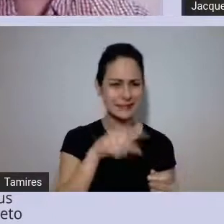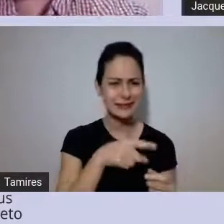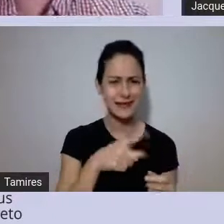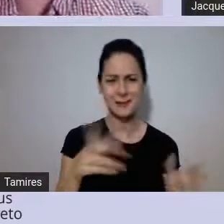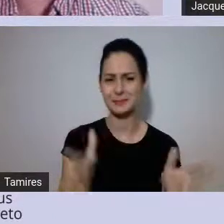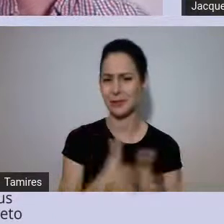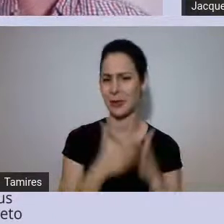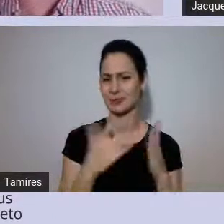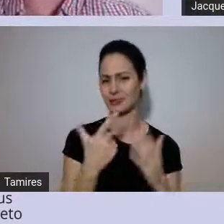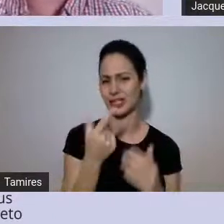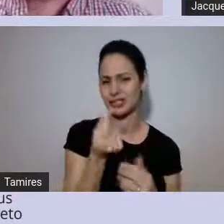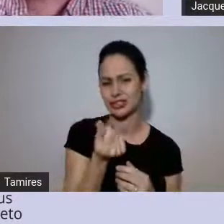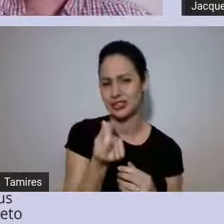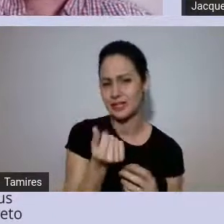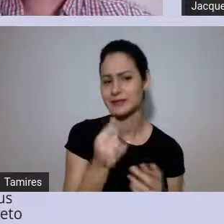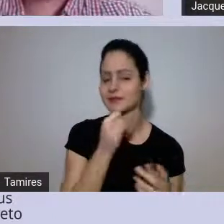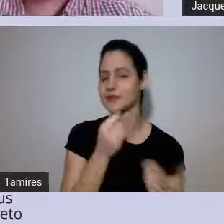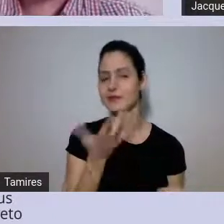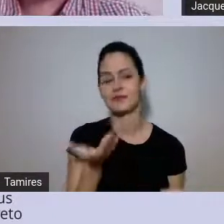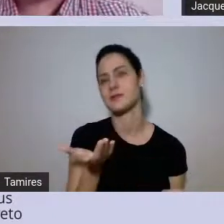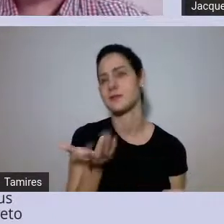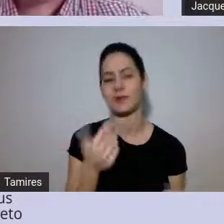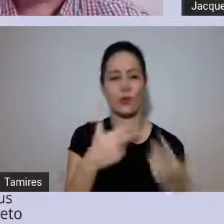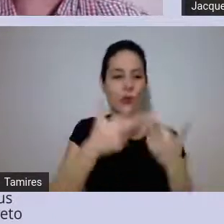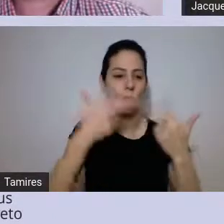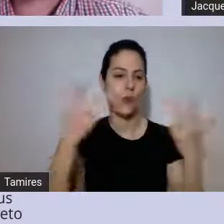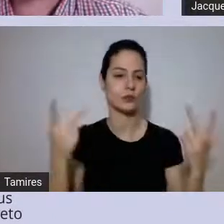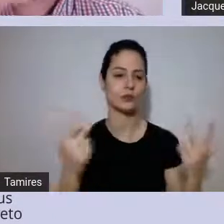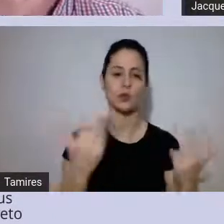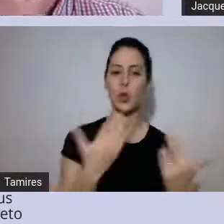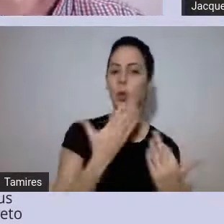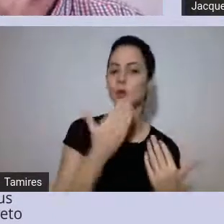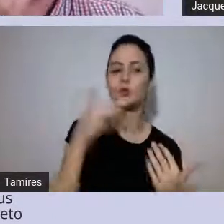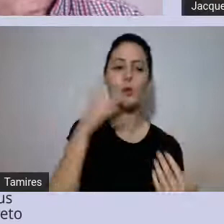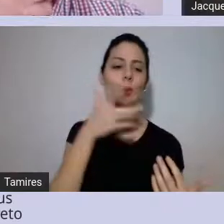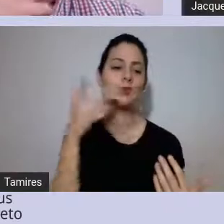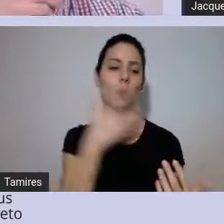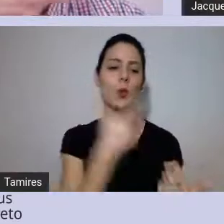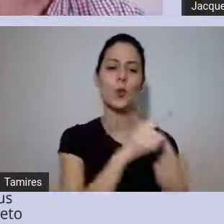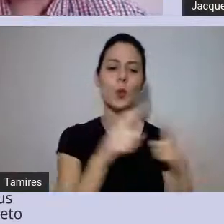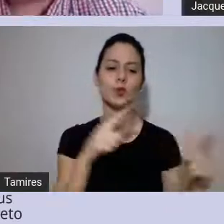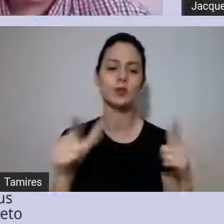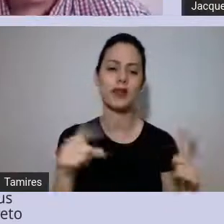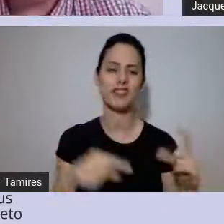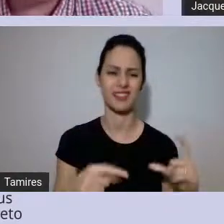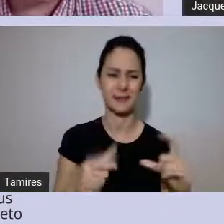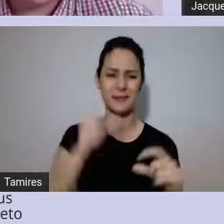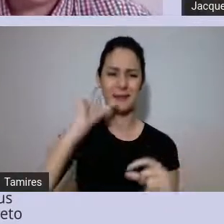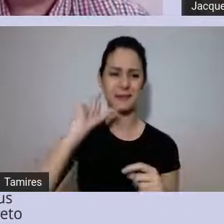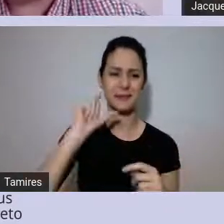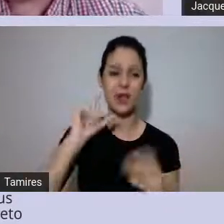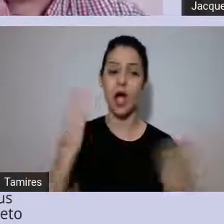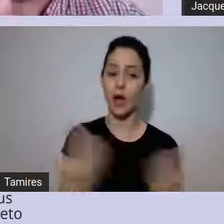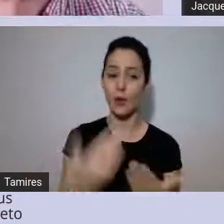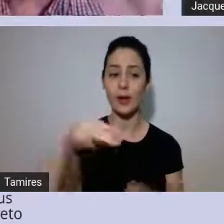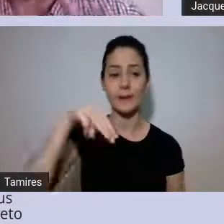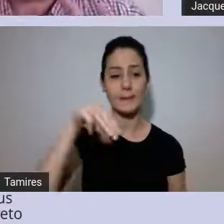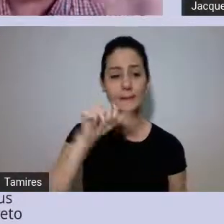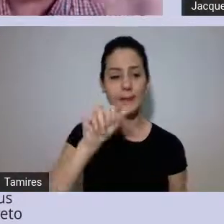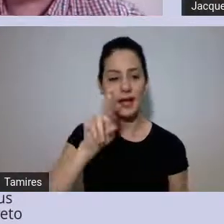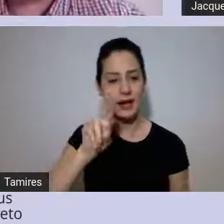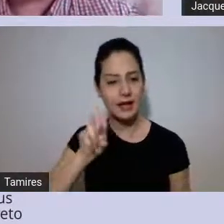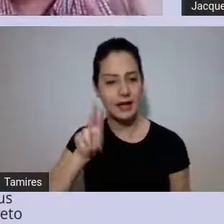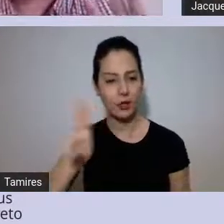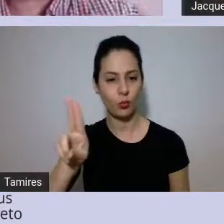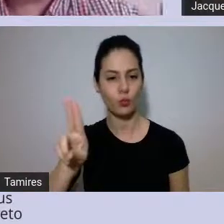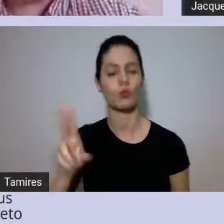ela não tinha dinheiro para levar, sei lá, coisas super legais que os colegas levavam, e que hoje o Marreu virou uma bebida